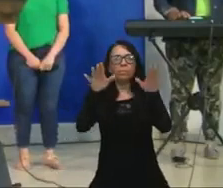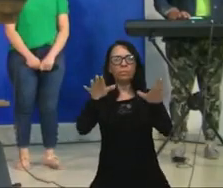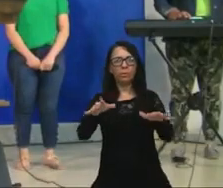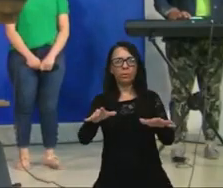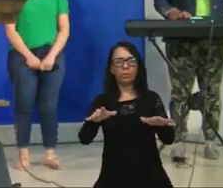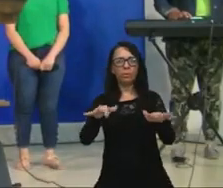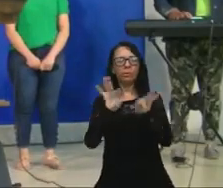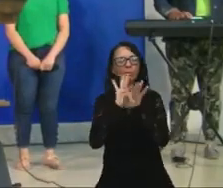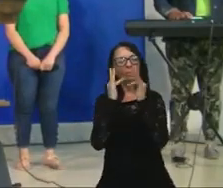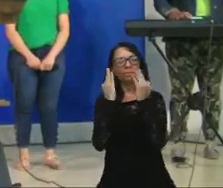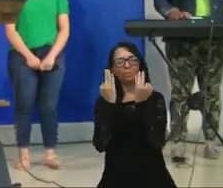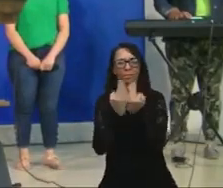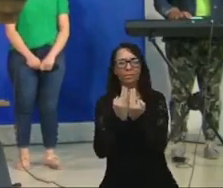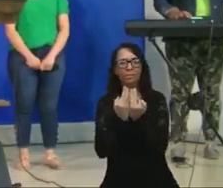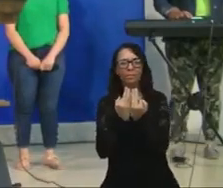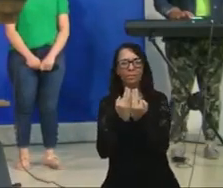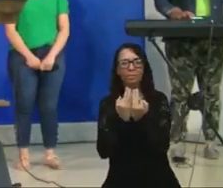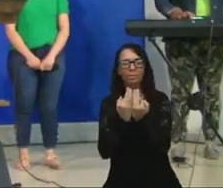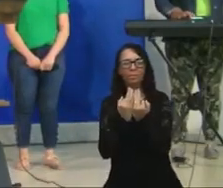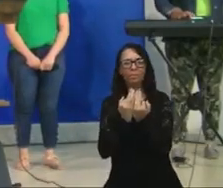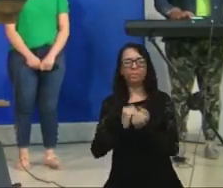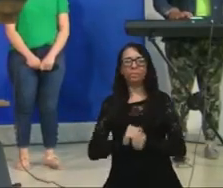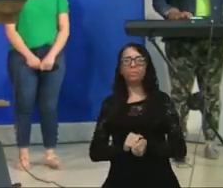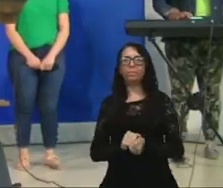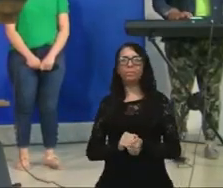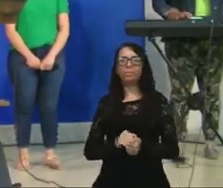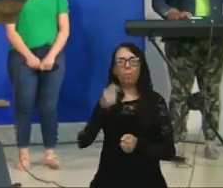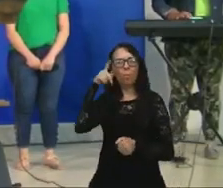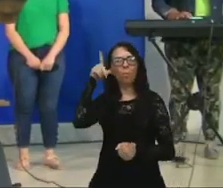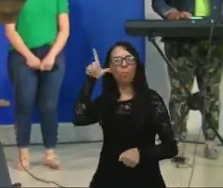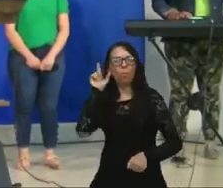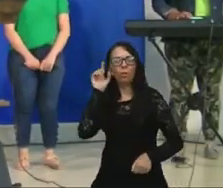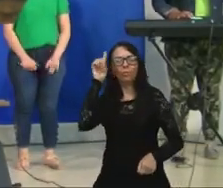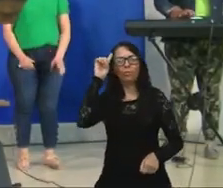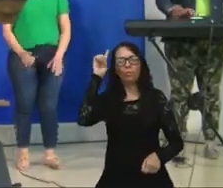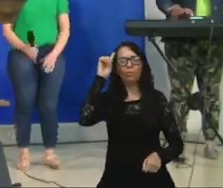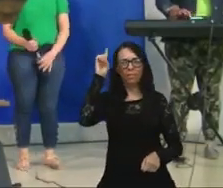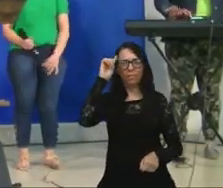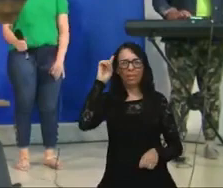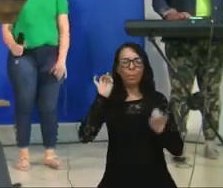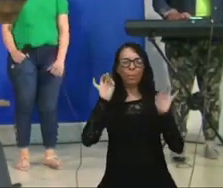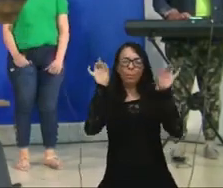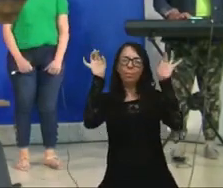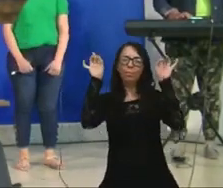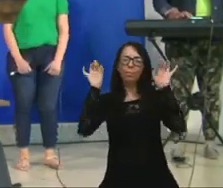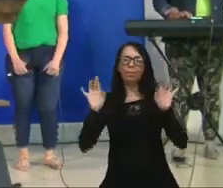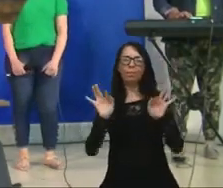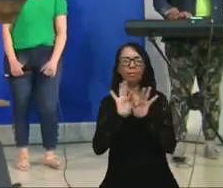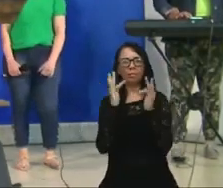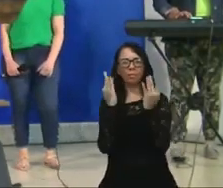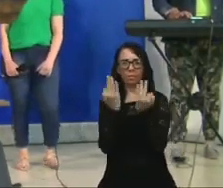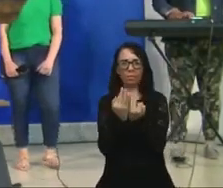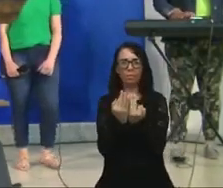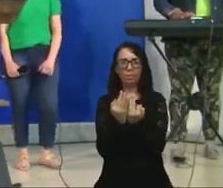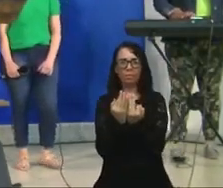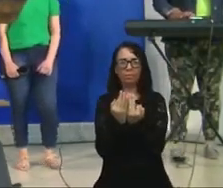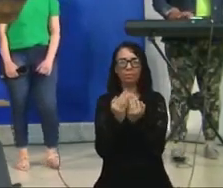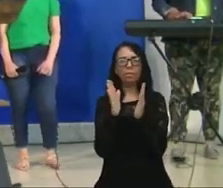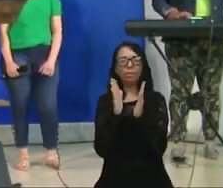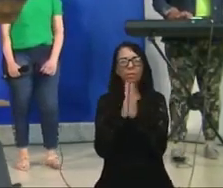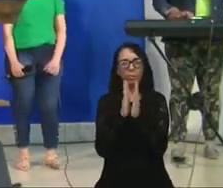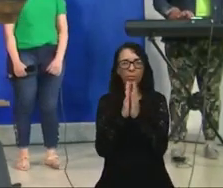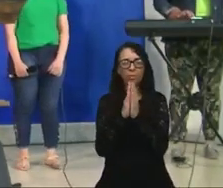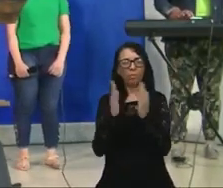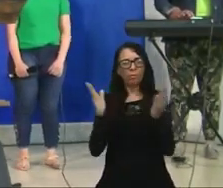ontem foi o Dia Internacional da Família, né? Então vamos fechar os nossos olhos e orar a Deus, pedindo uma boa